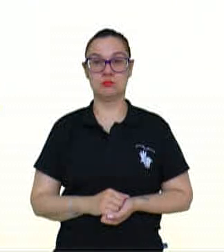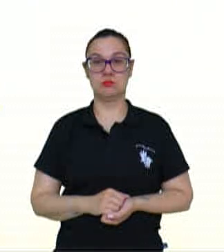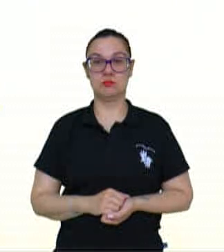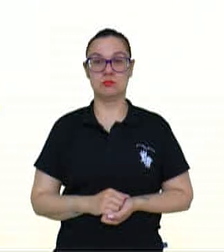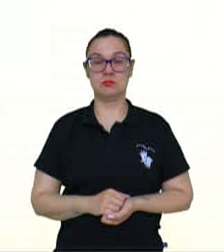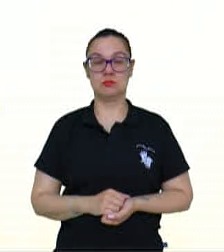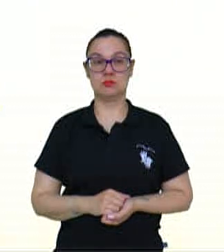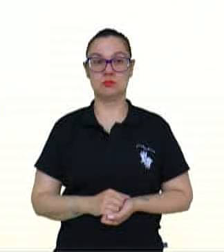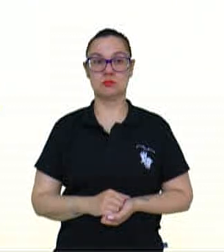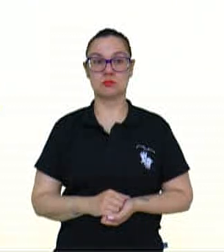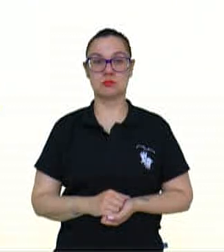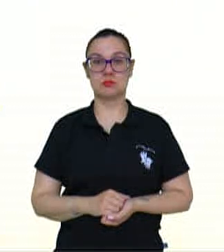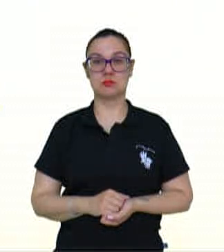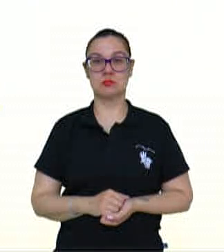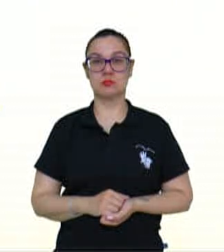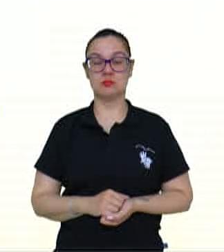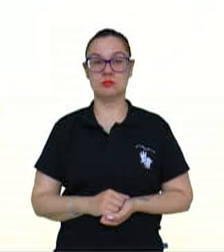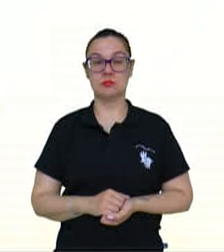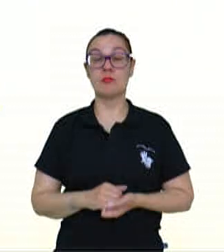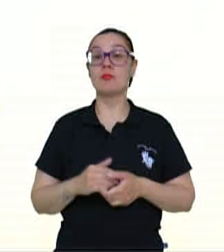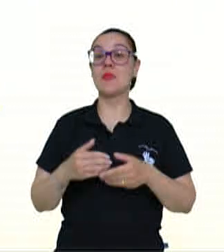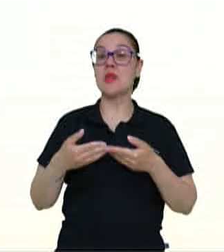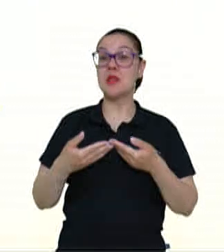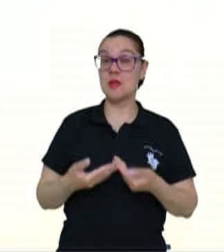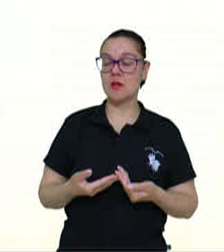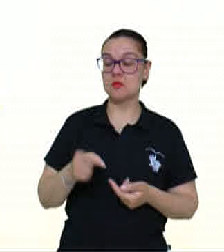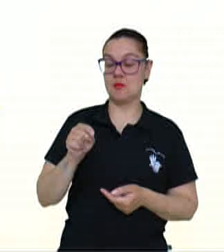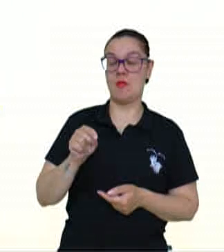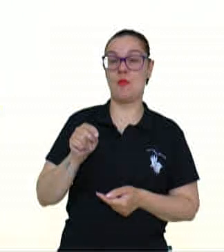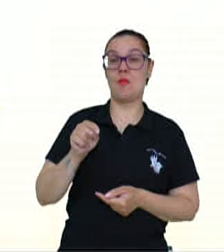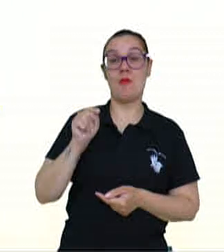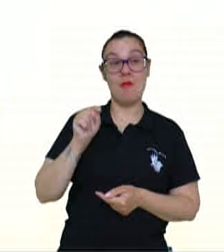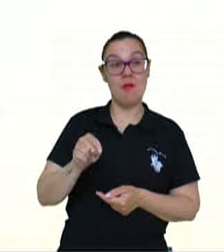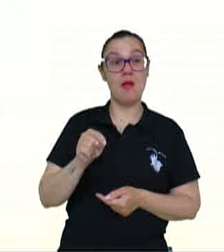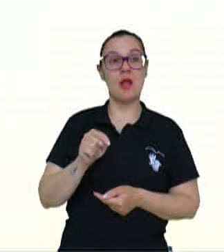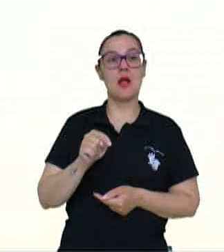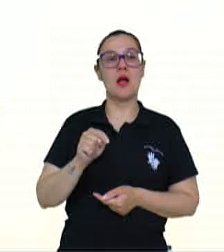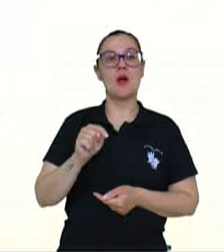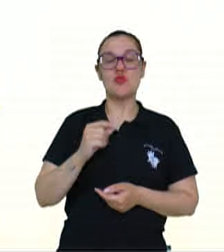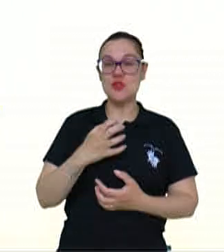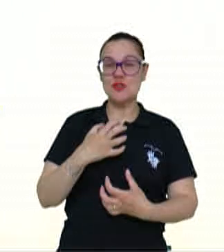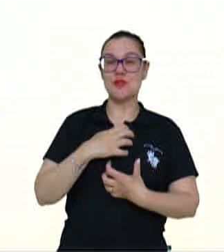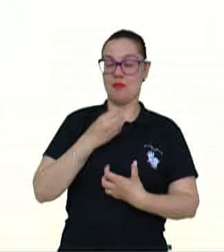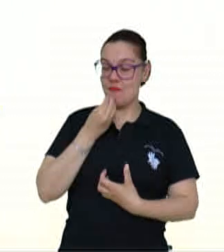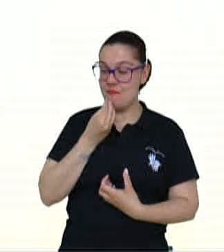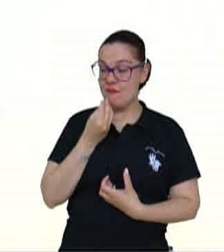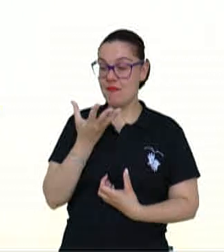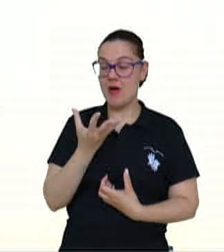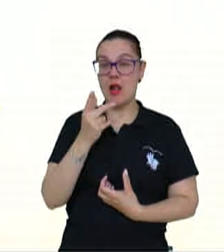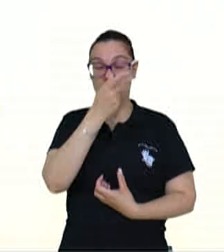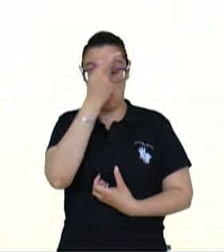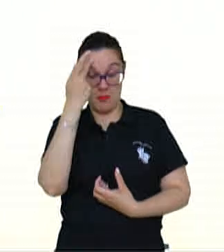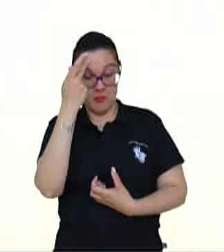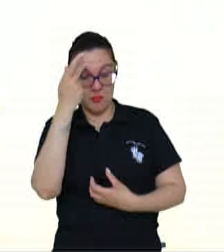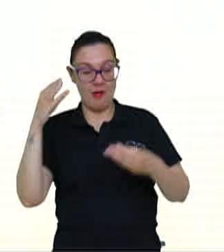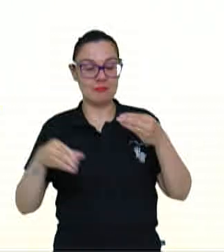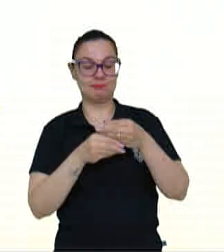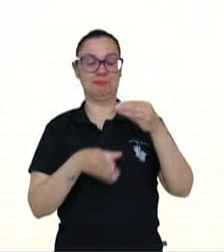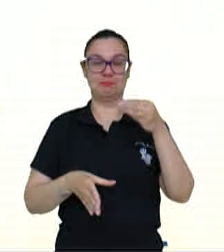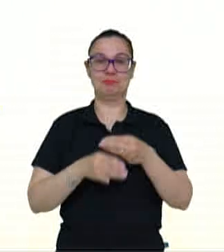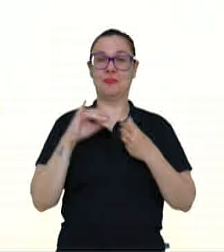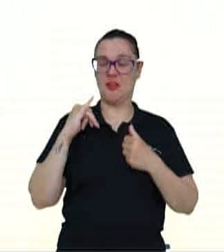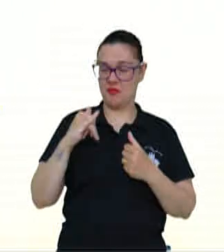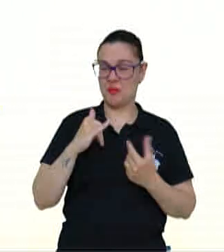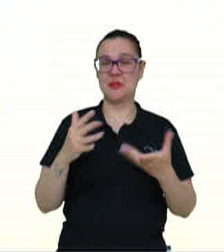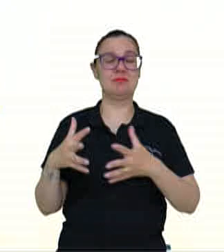a certos elementos da mensagem. Então, aí a má entonação pode fazer com que as pessoas queiram completar a informação